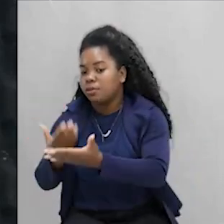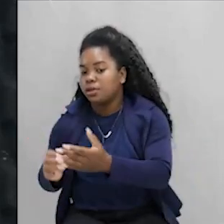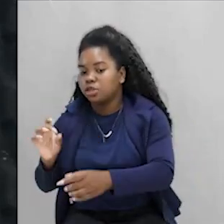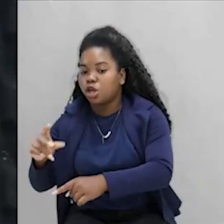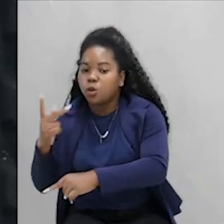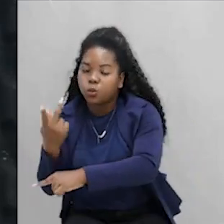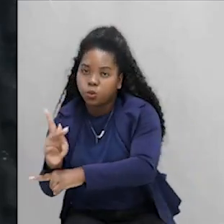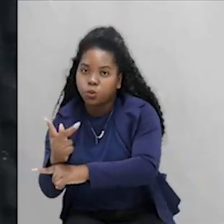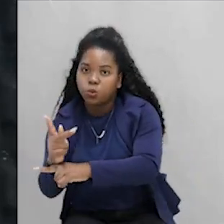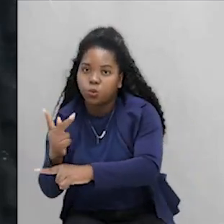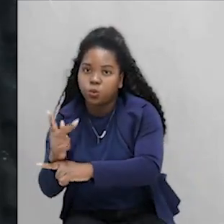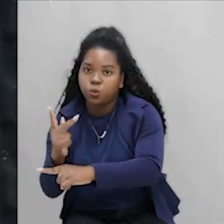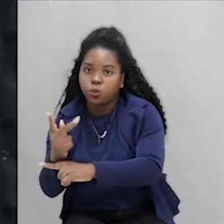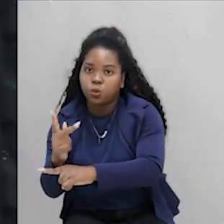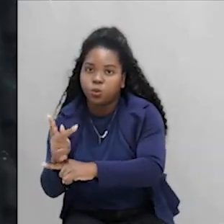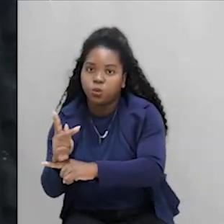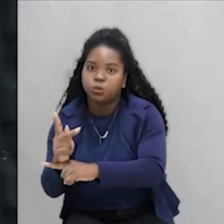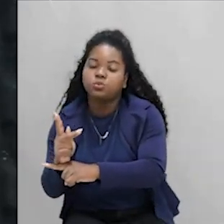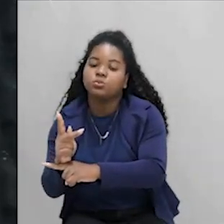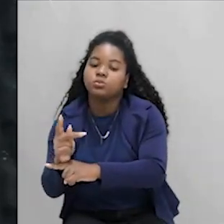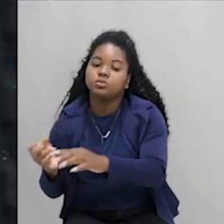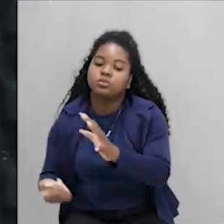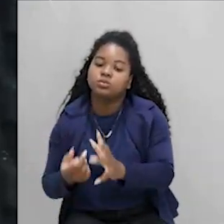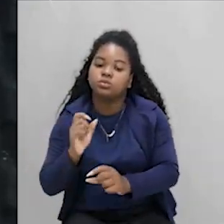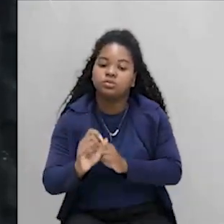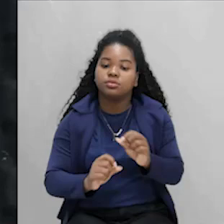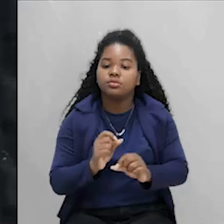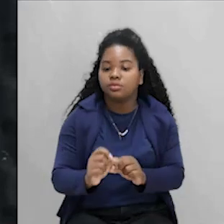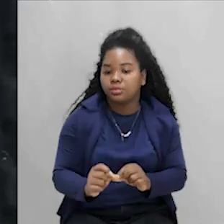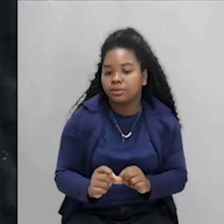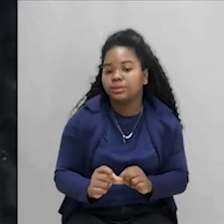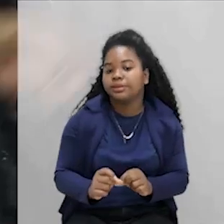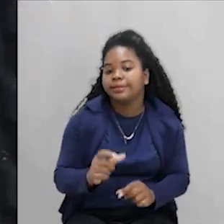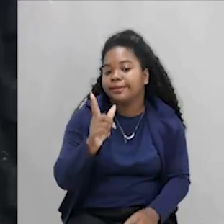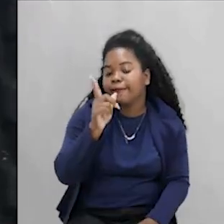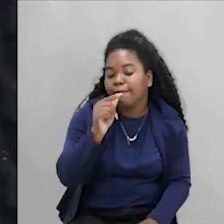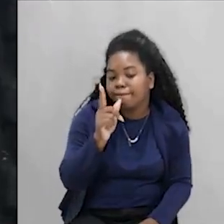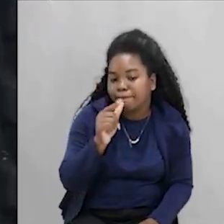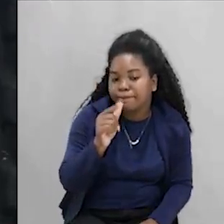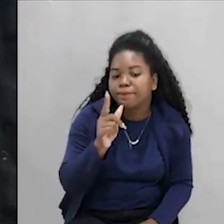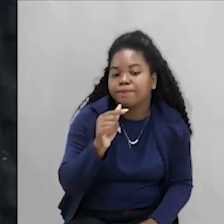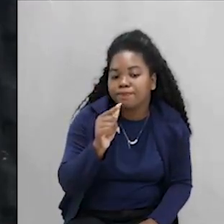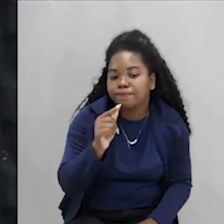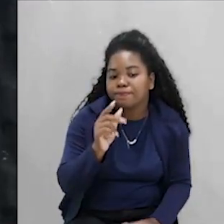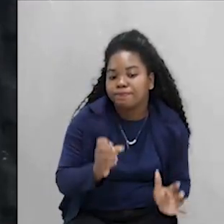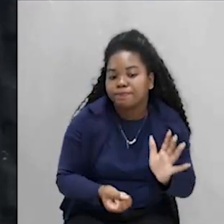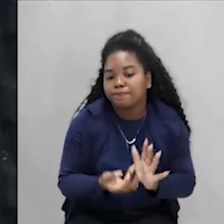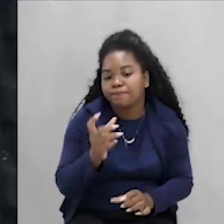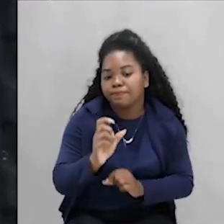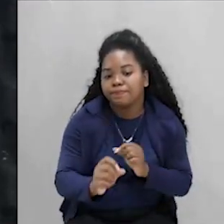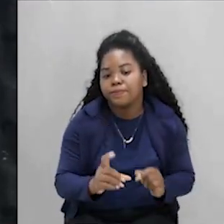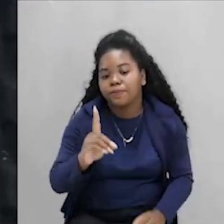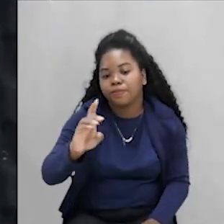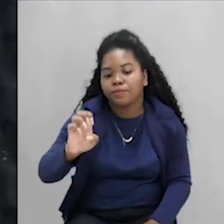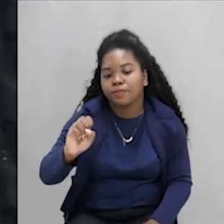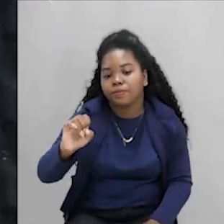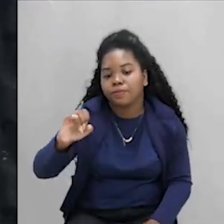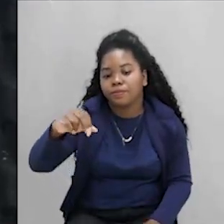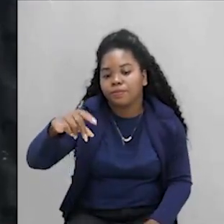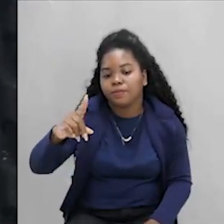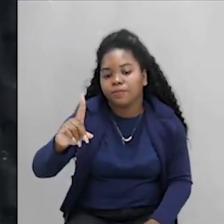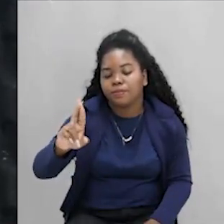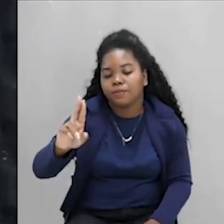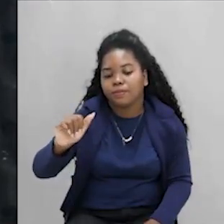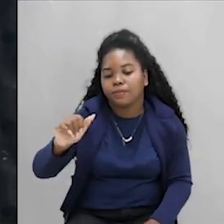hidrogênio certo para poder gerar o que a molécula de água porque é uma reação de desidratação